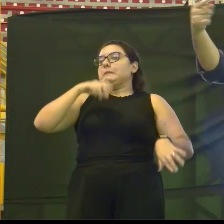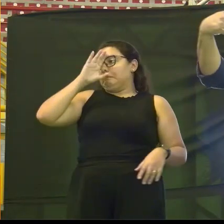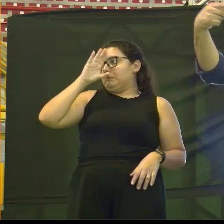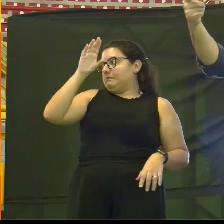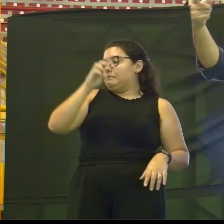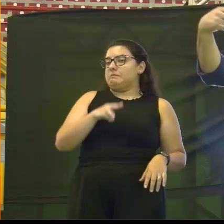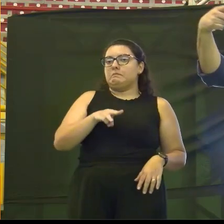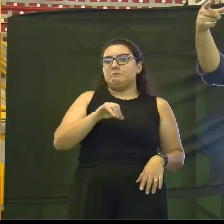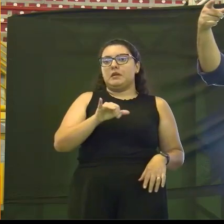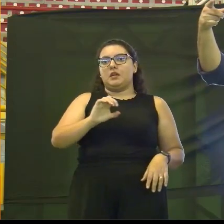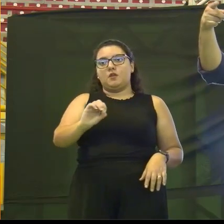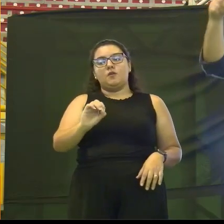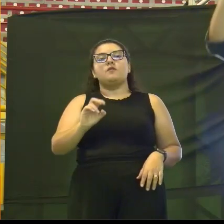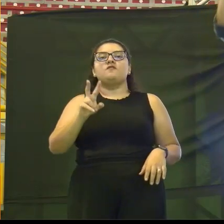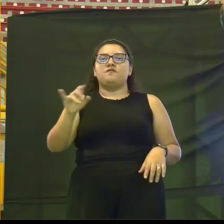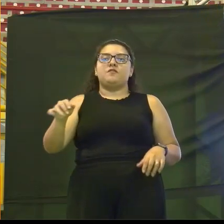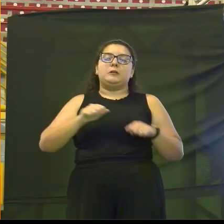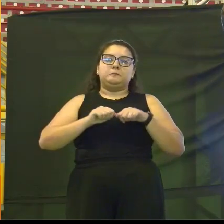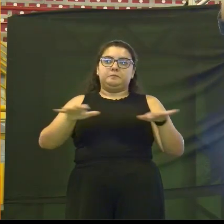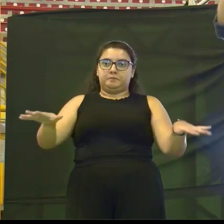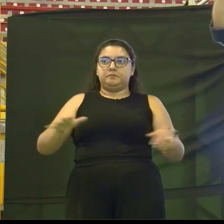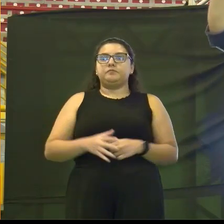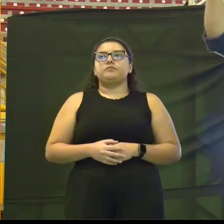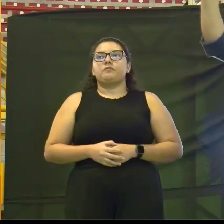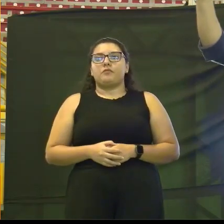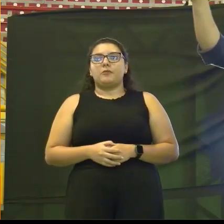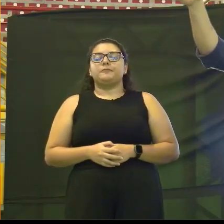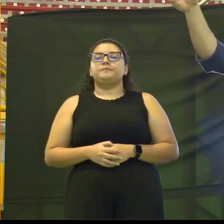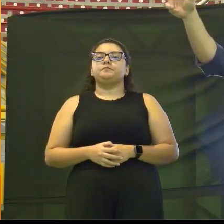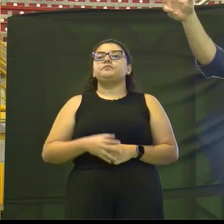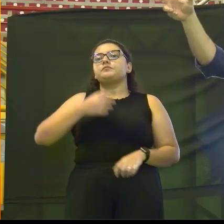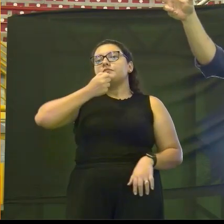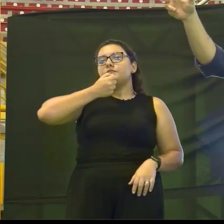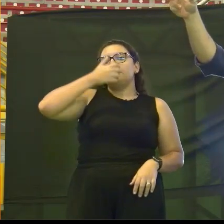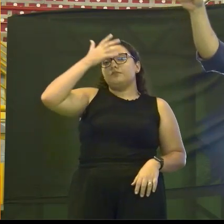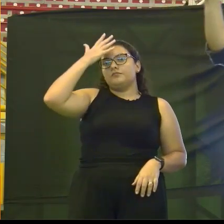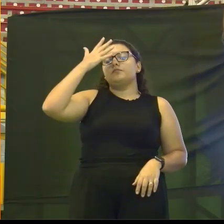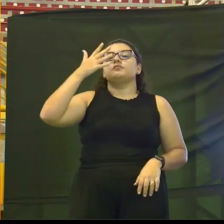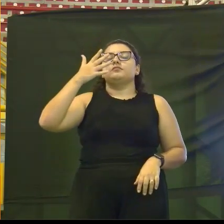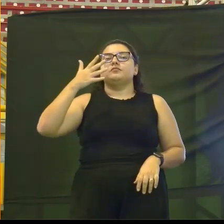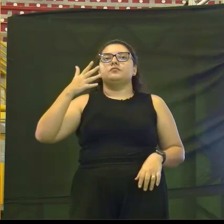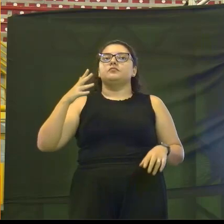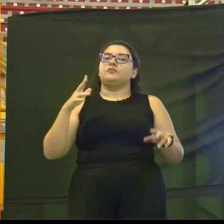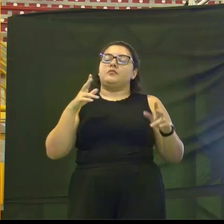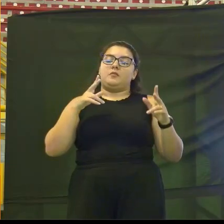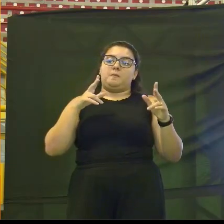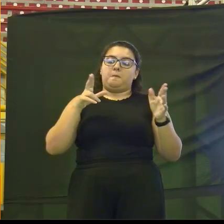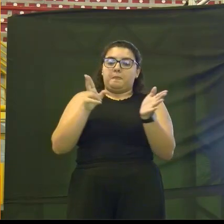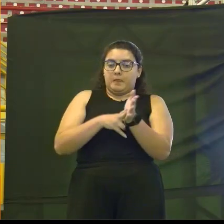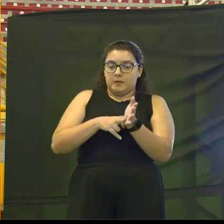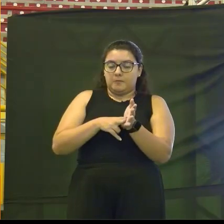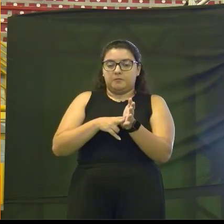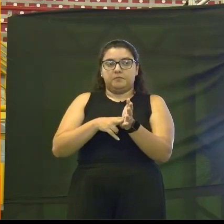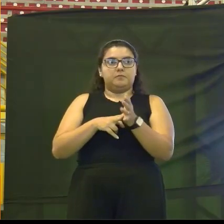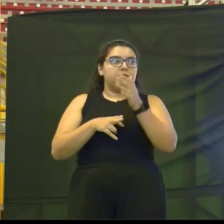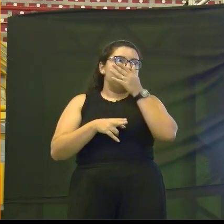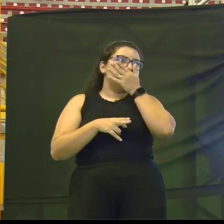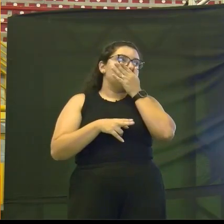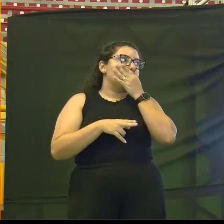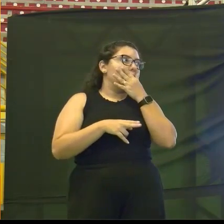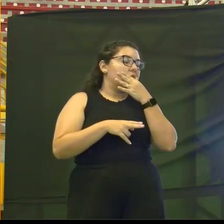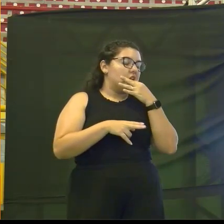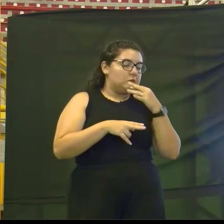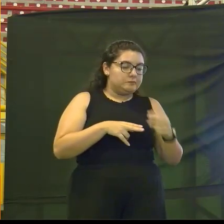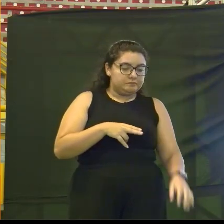se propagar. Velocidade depende do meio, igual ao lambda, que é o comprimento